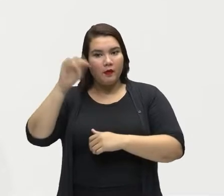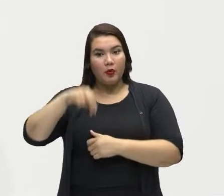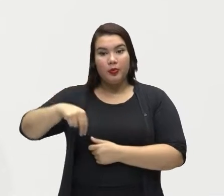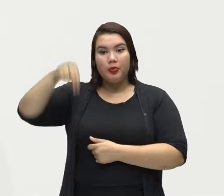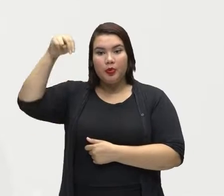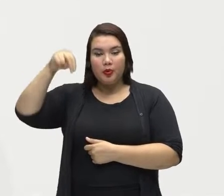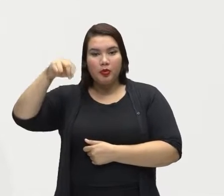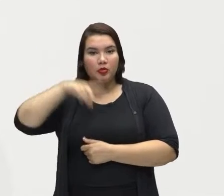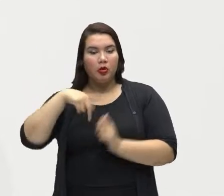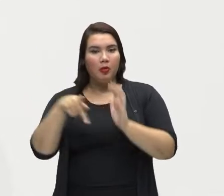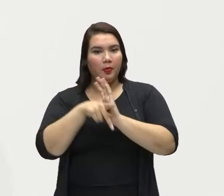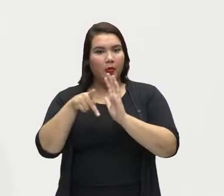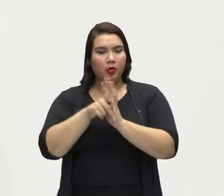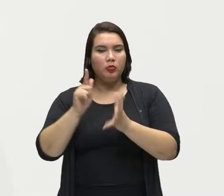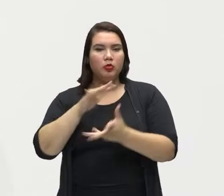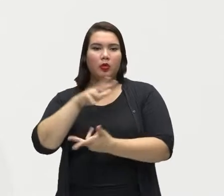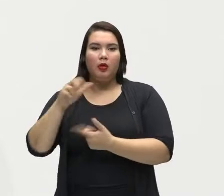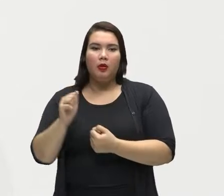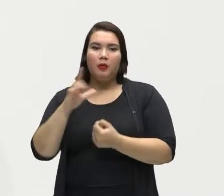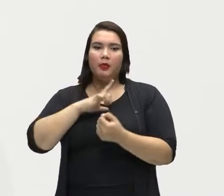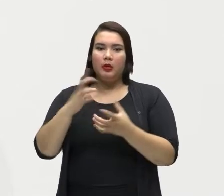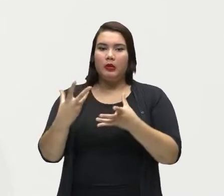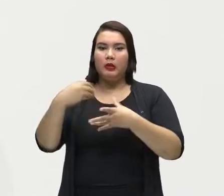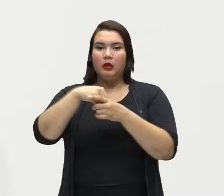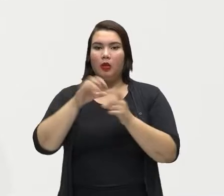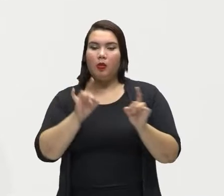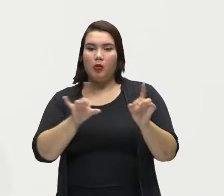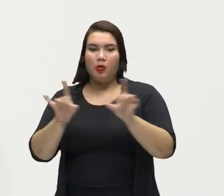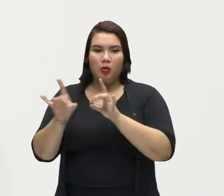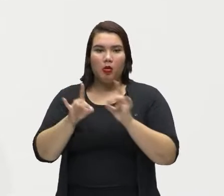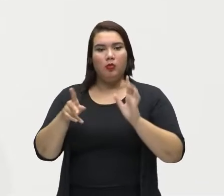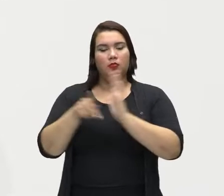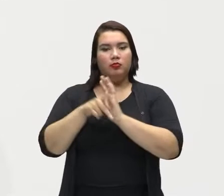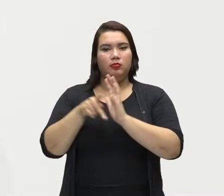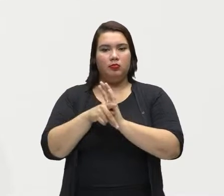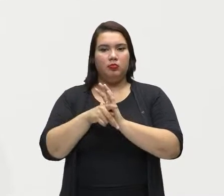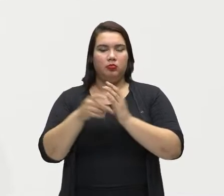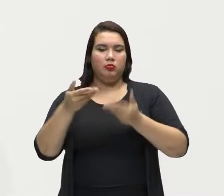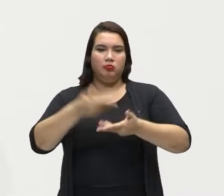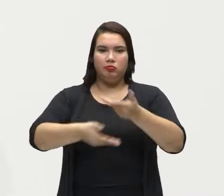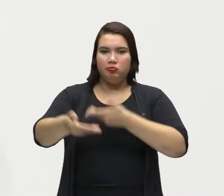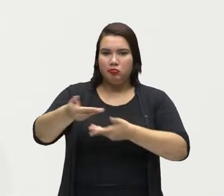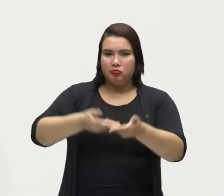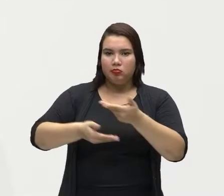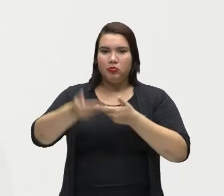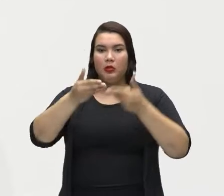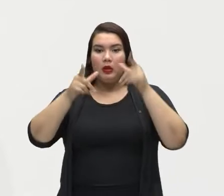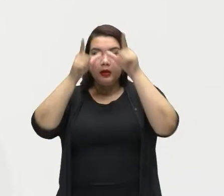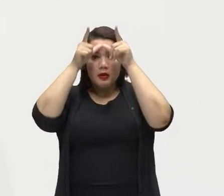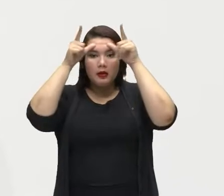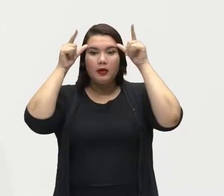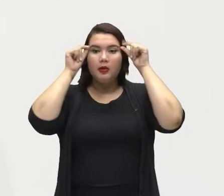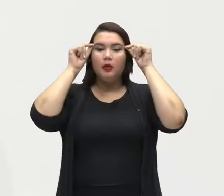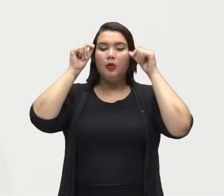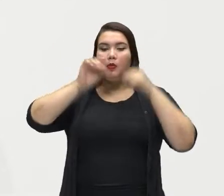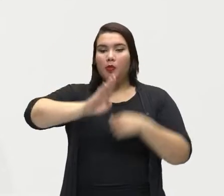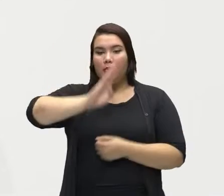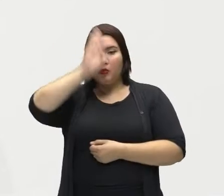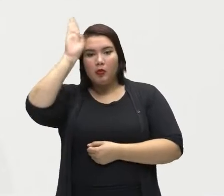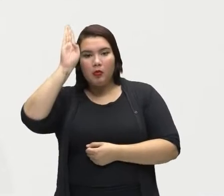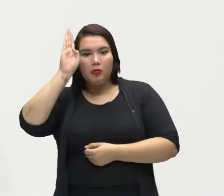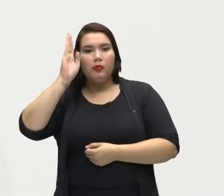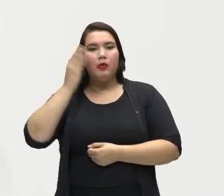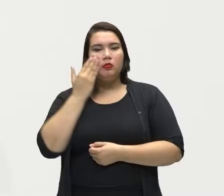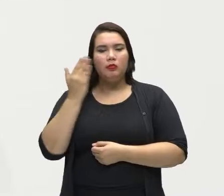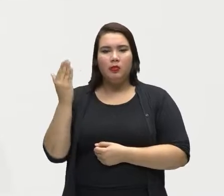sua condição geográfica, vai estar inserido num comércio com os gregos. Então, eles vão ter contato com gregos, com os romanos, os